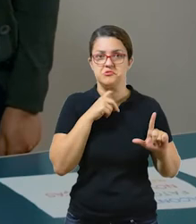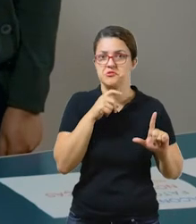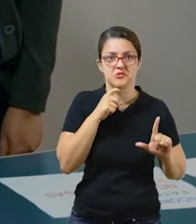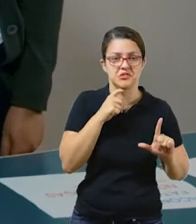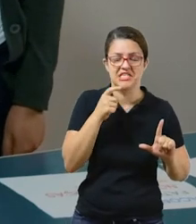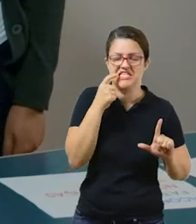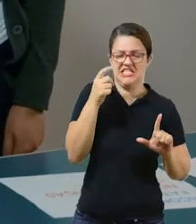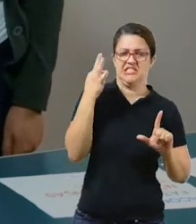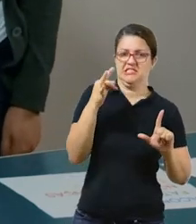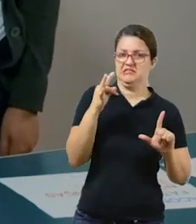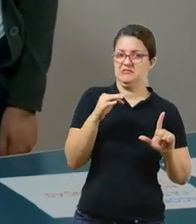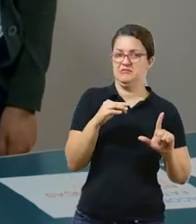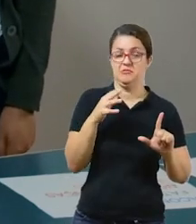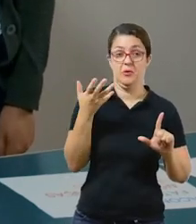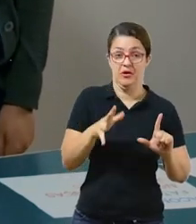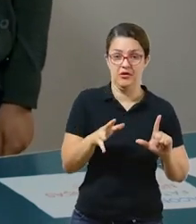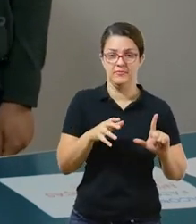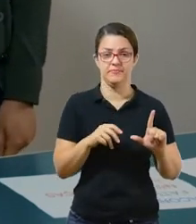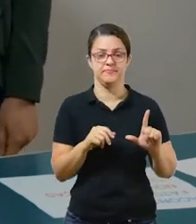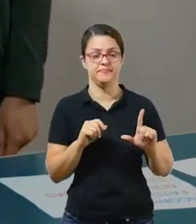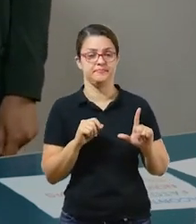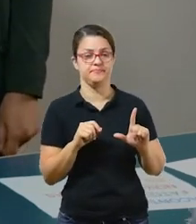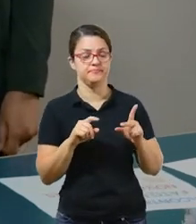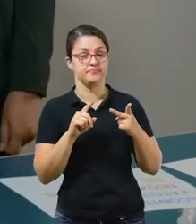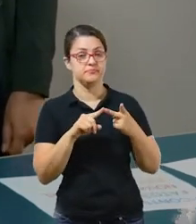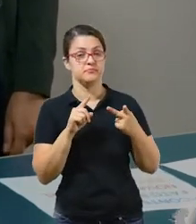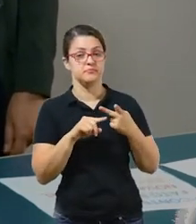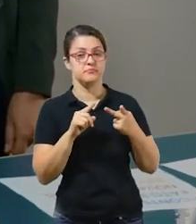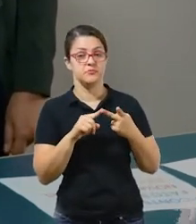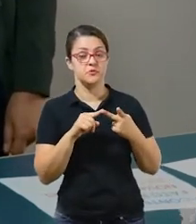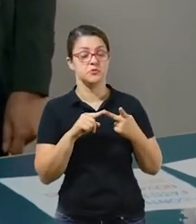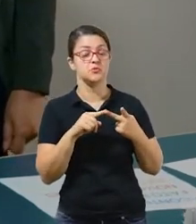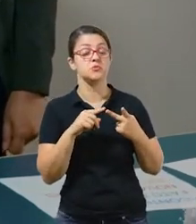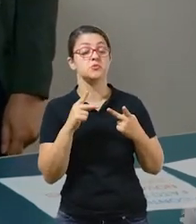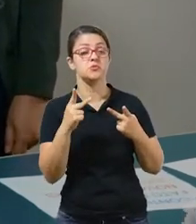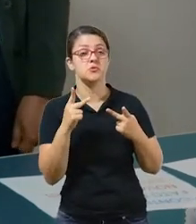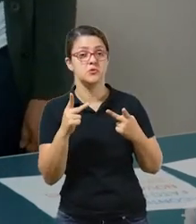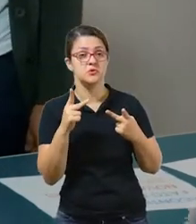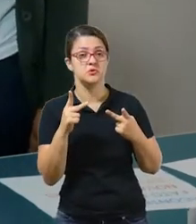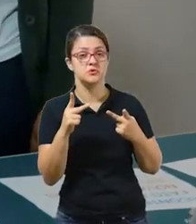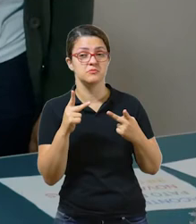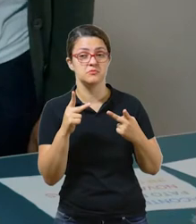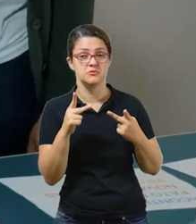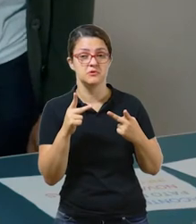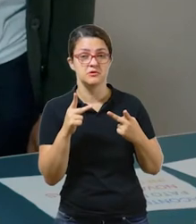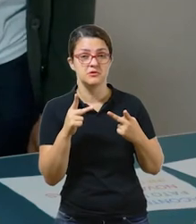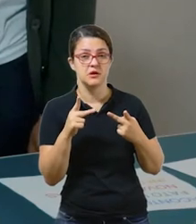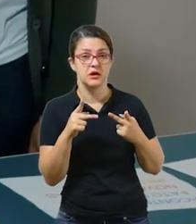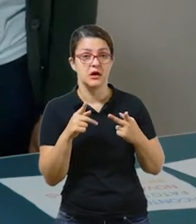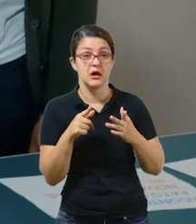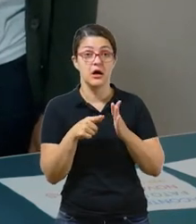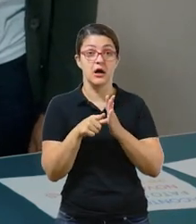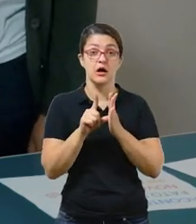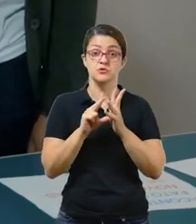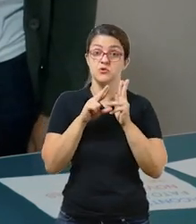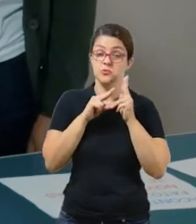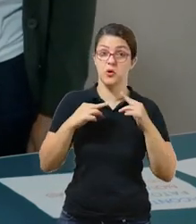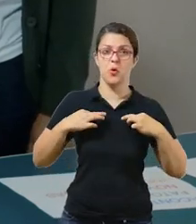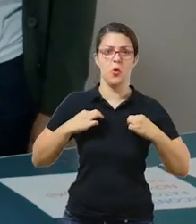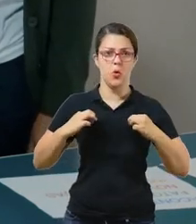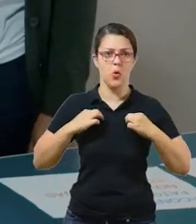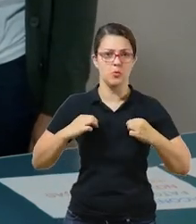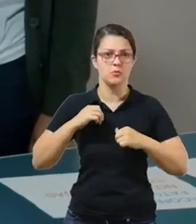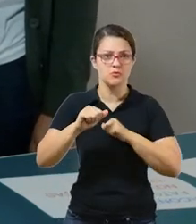2, para dormir, devemos trocar de roupa. Isso mesmo, a nossa cama deve ser um ambiente